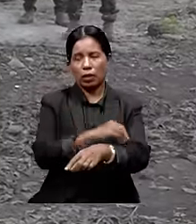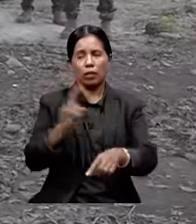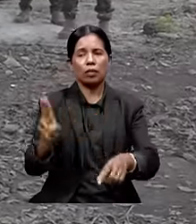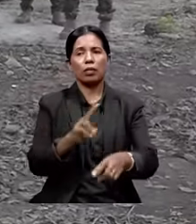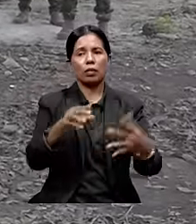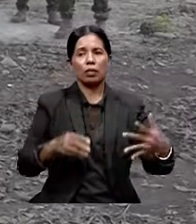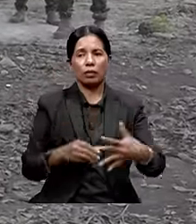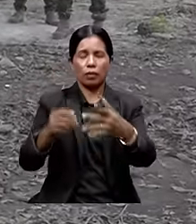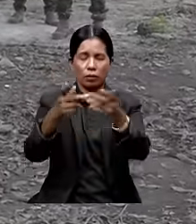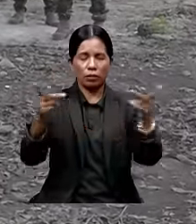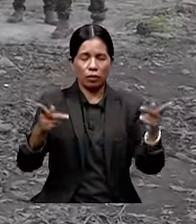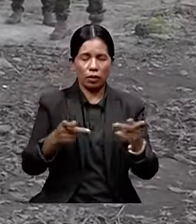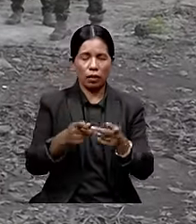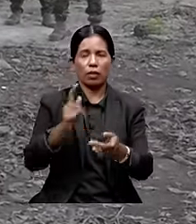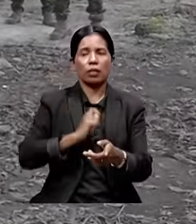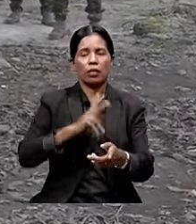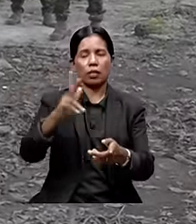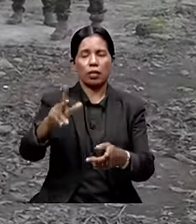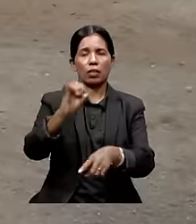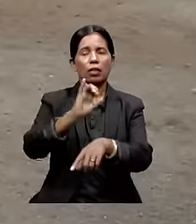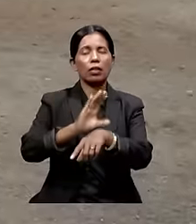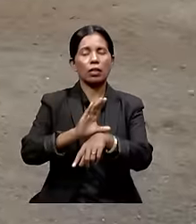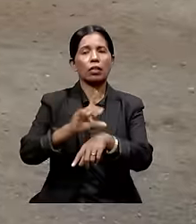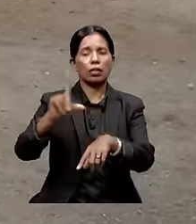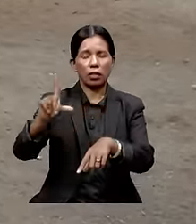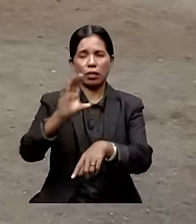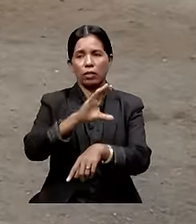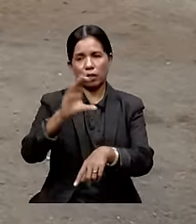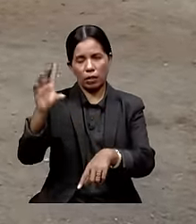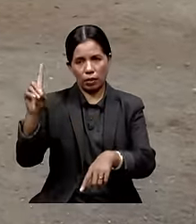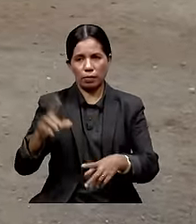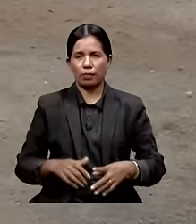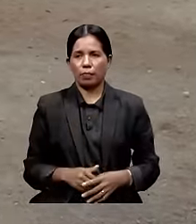Especiais Fatin Altar Tastolu, Katedral no CCD, João Carlos Tito Silva, GMN.